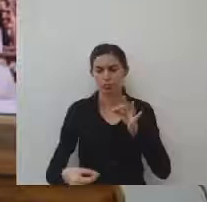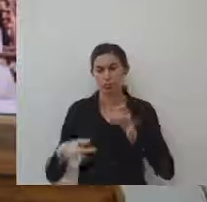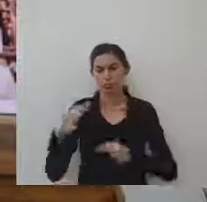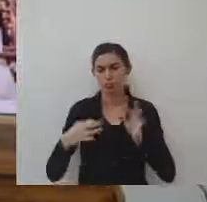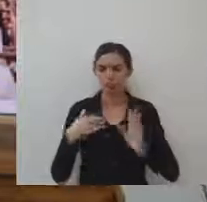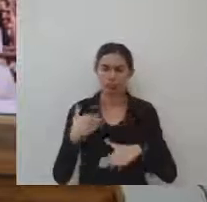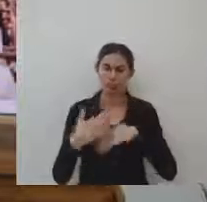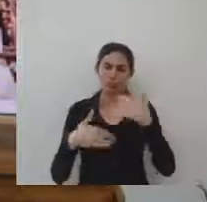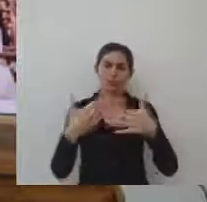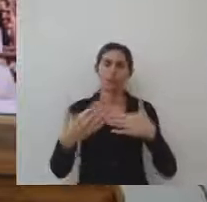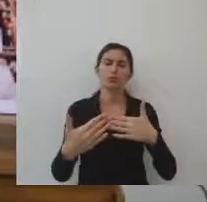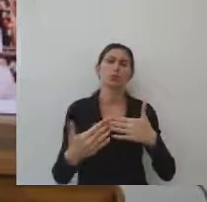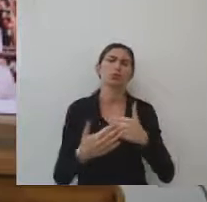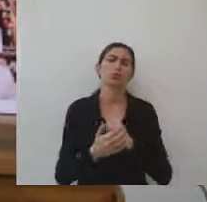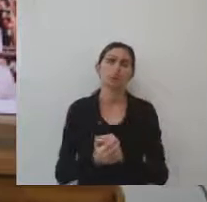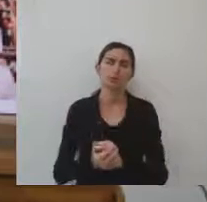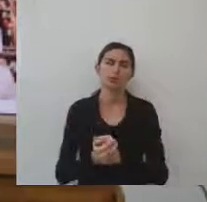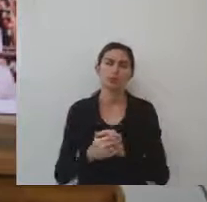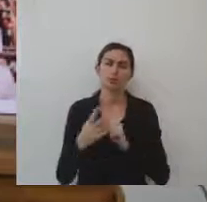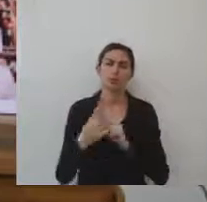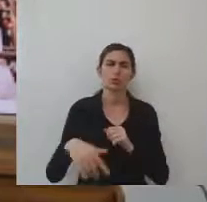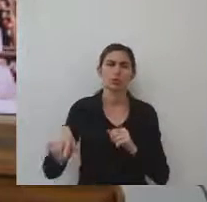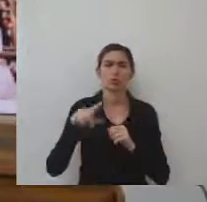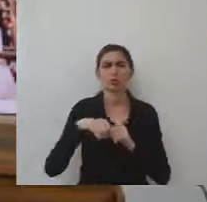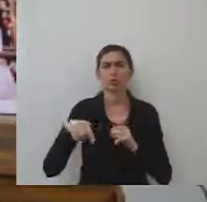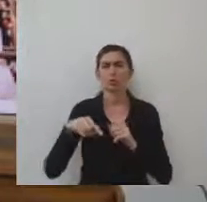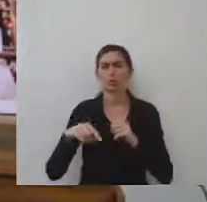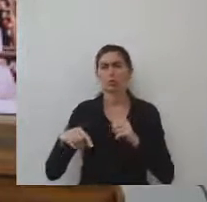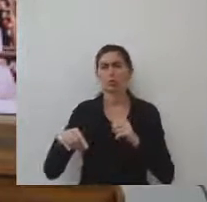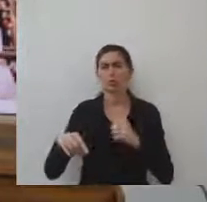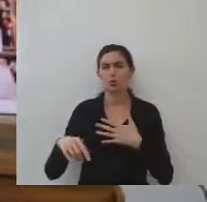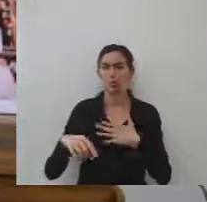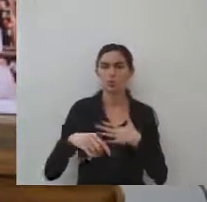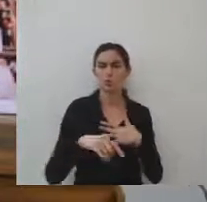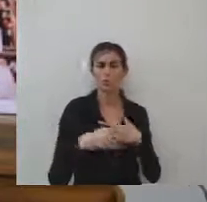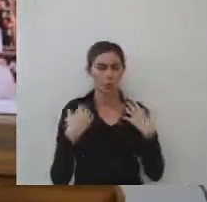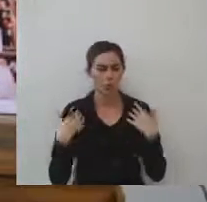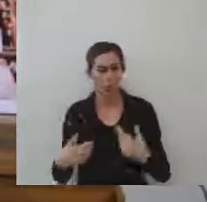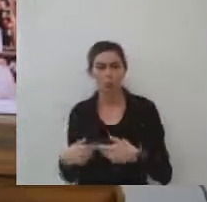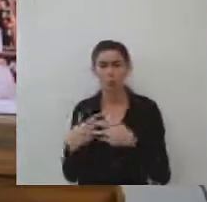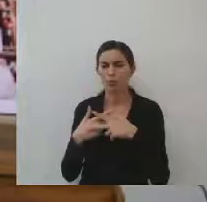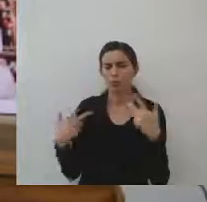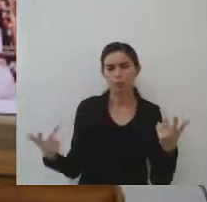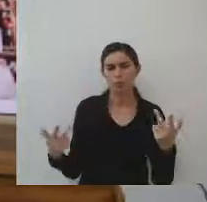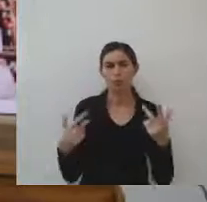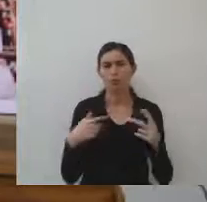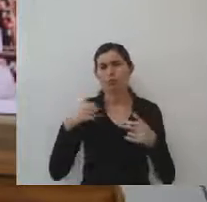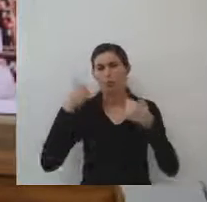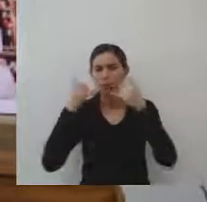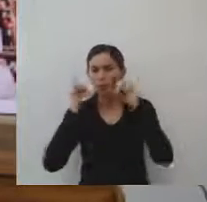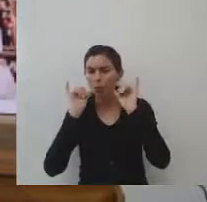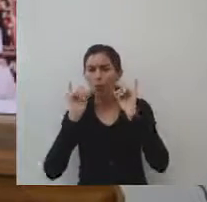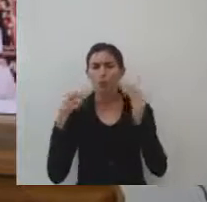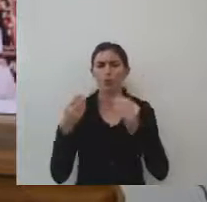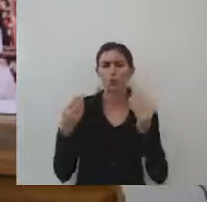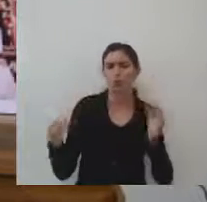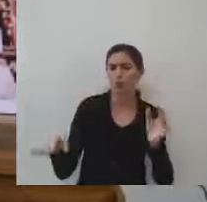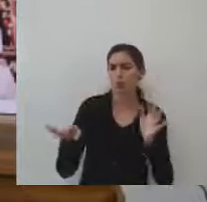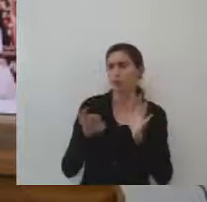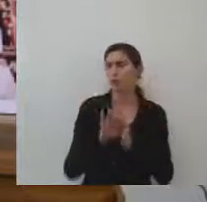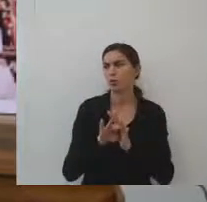da evolução dos bailarinos, também a evolução do boi, como é